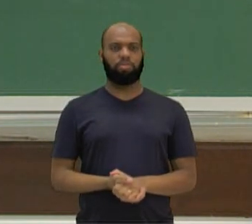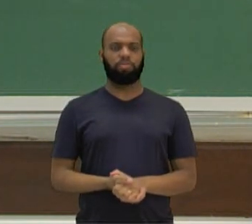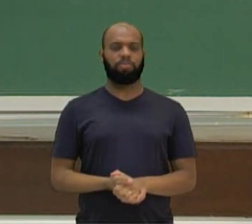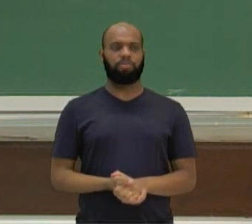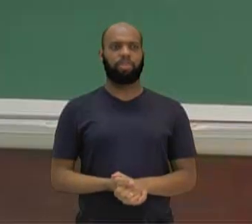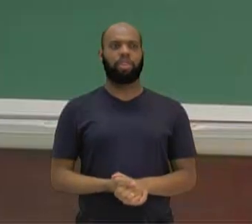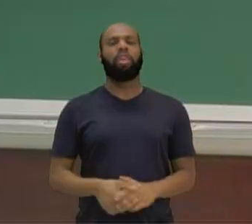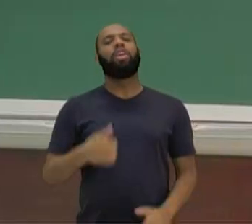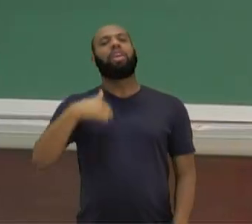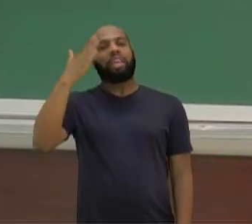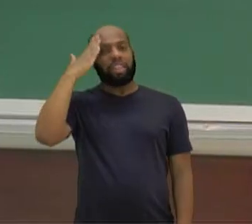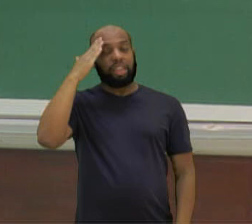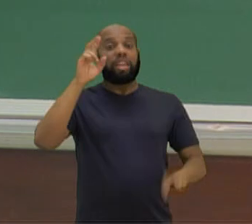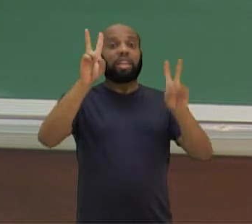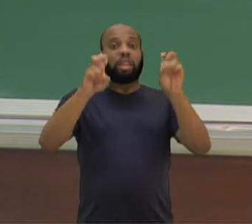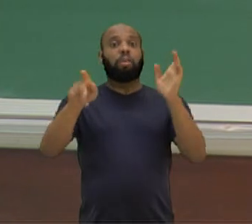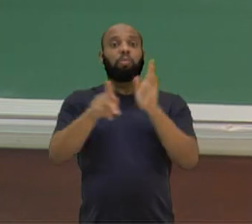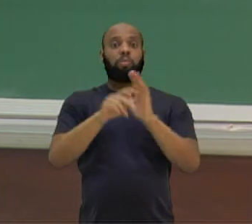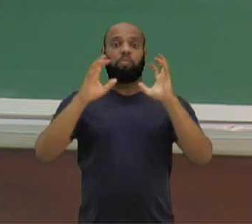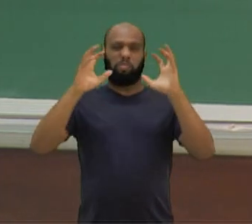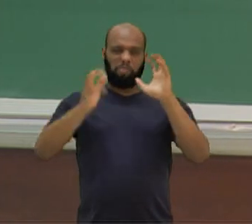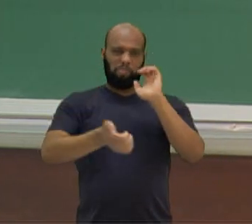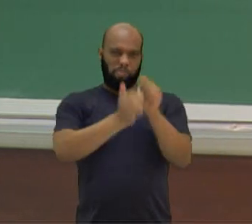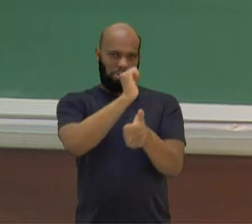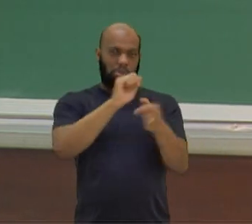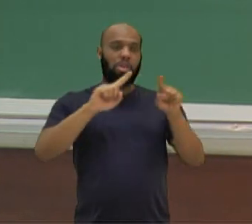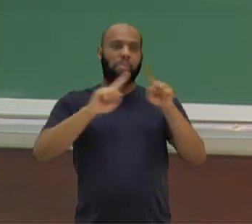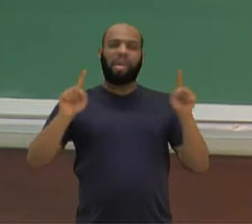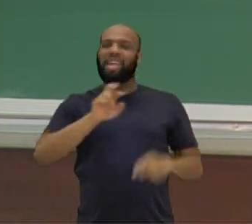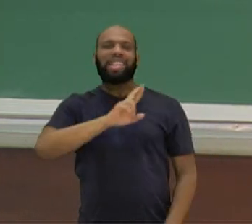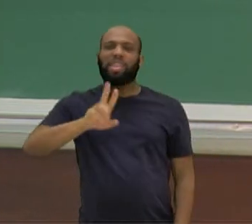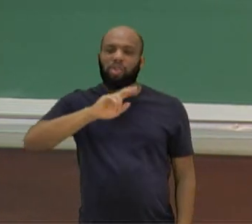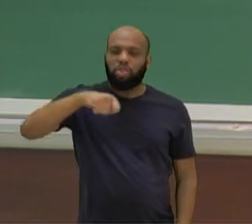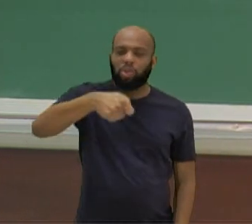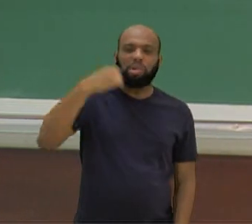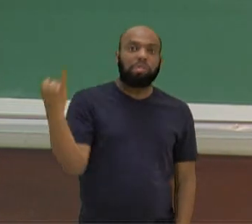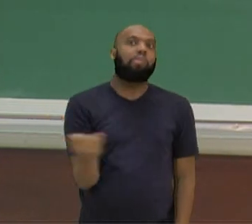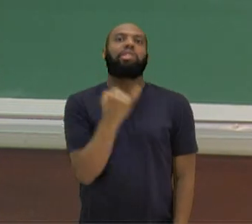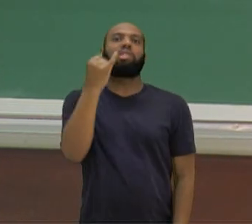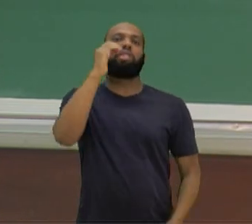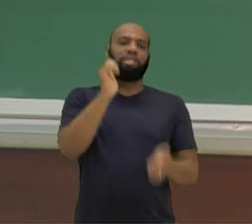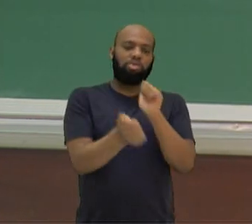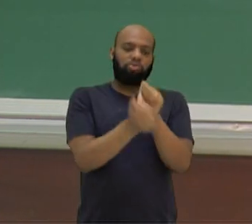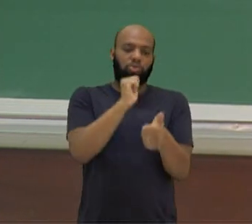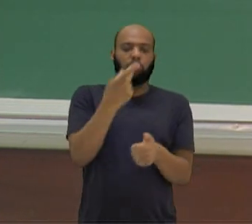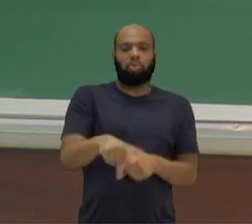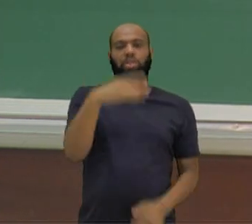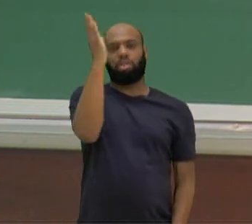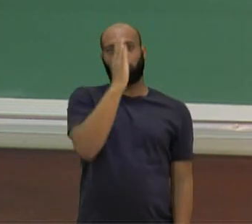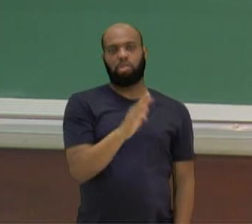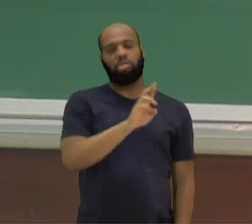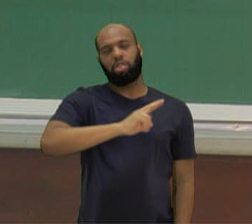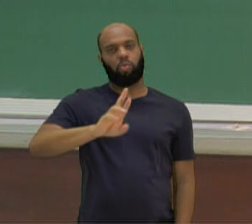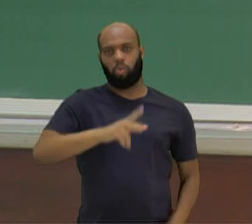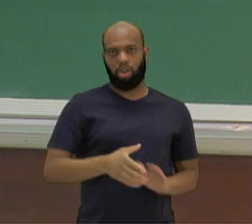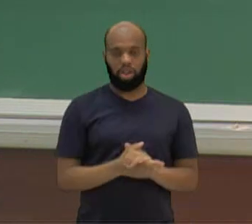Eu sei que o tema dela é futebol. Mas ela não vai falar sobre a importância do futebol no Brasil. Até porque o futebol não